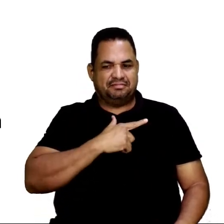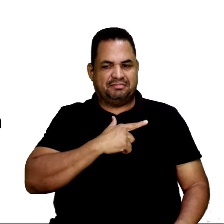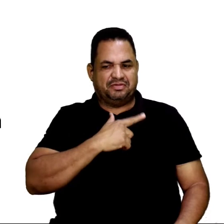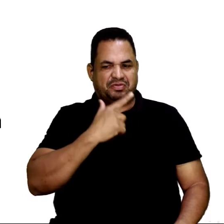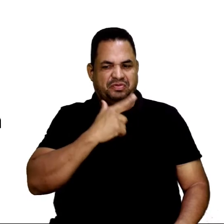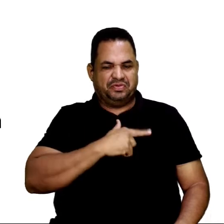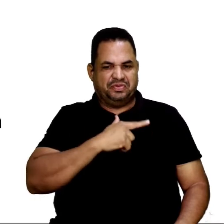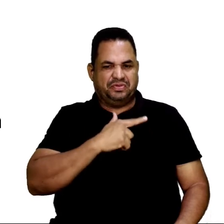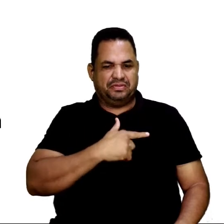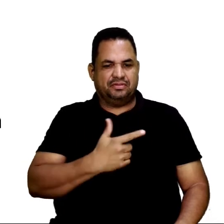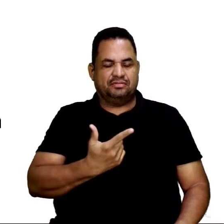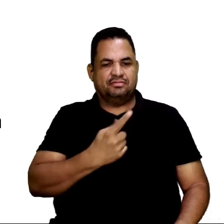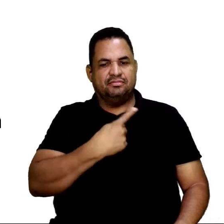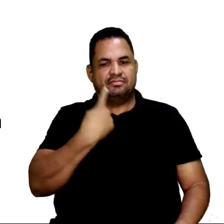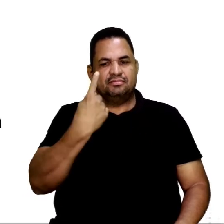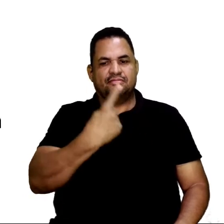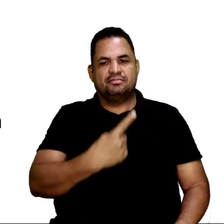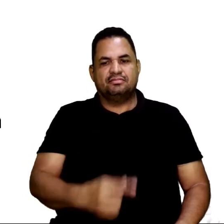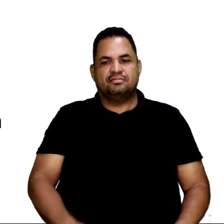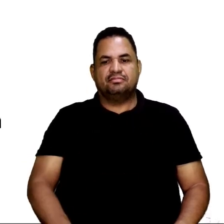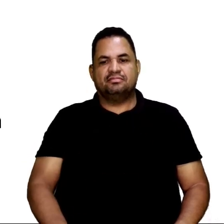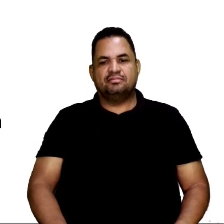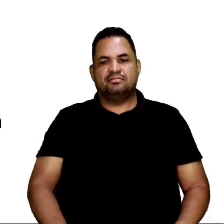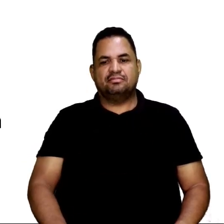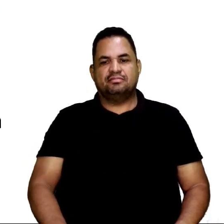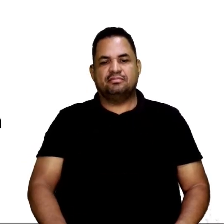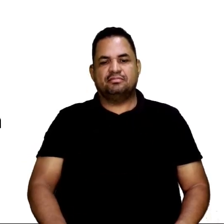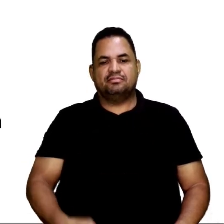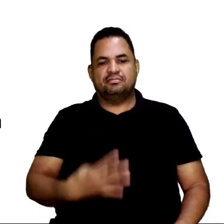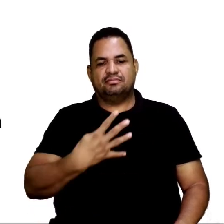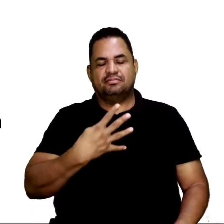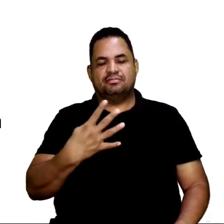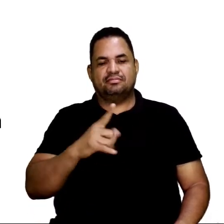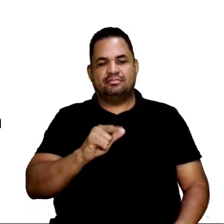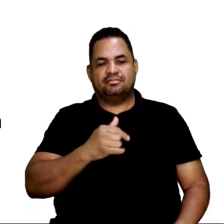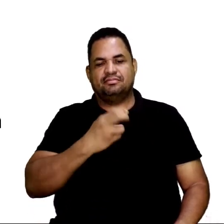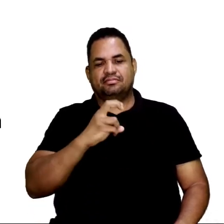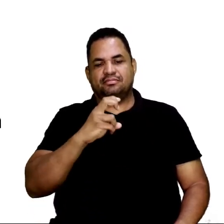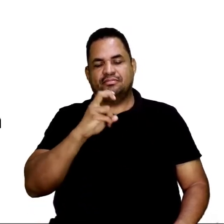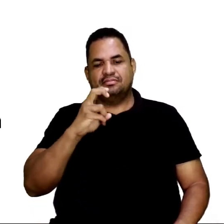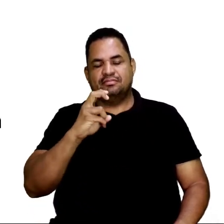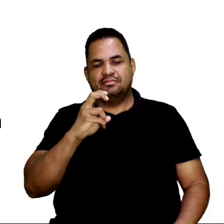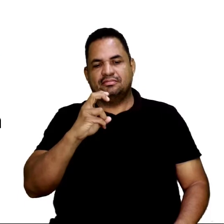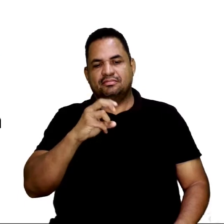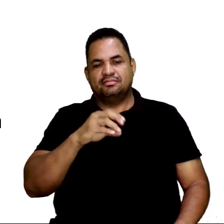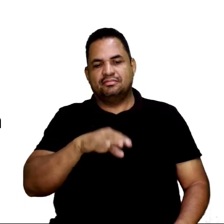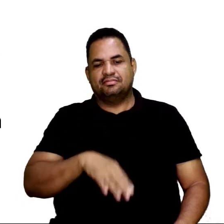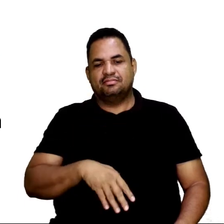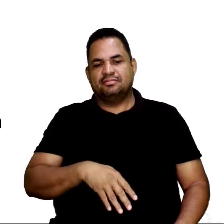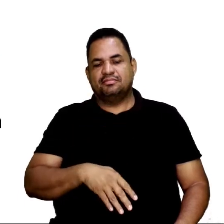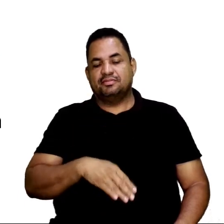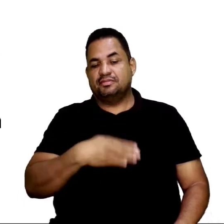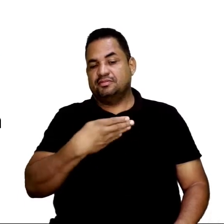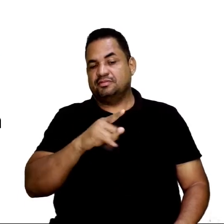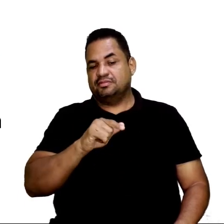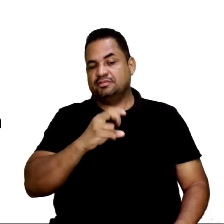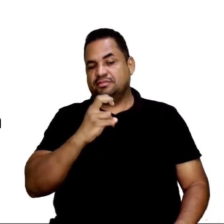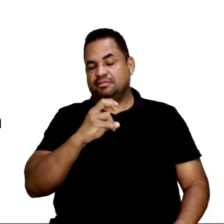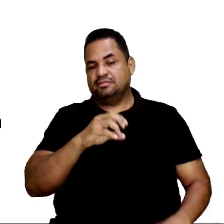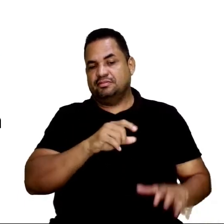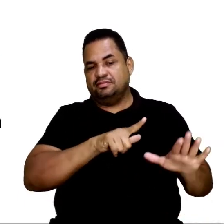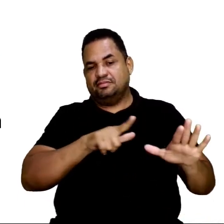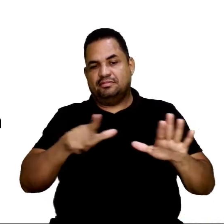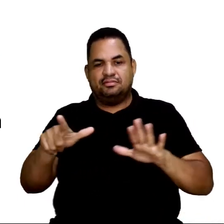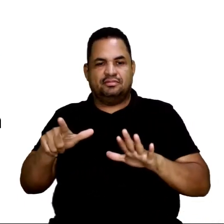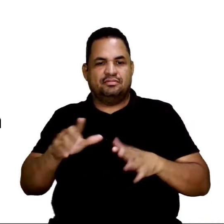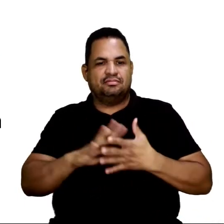mas somos nós, tá? 4 semanas e meia, você tem, ele parece assim um bonequinho querendo segurar alguma